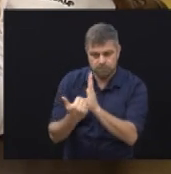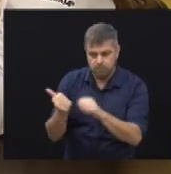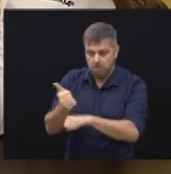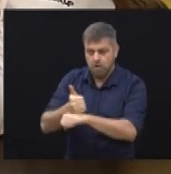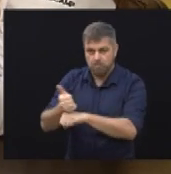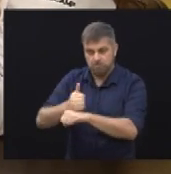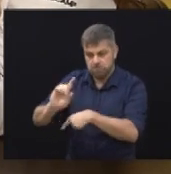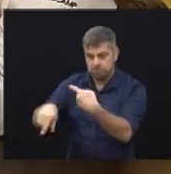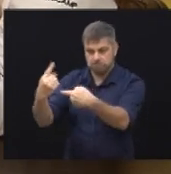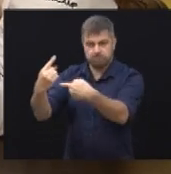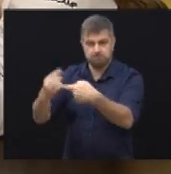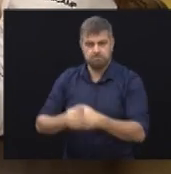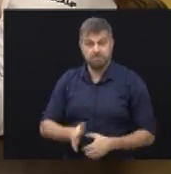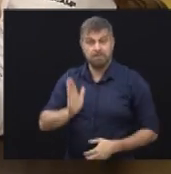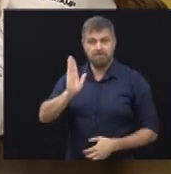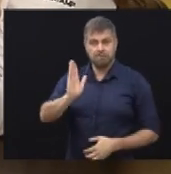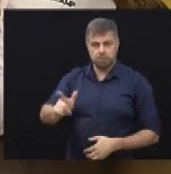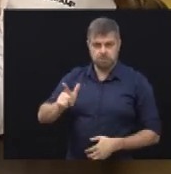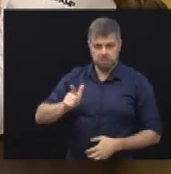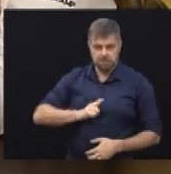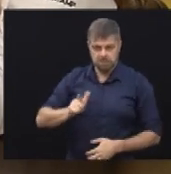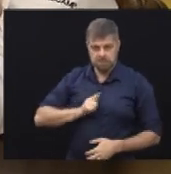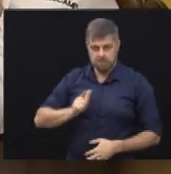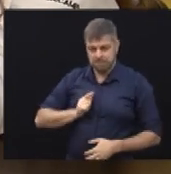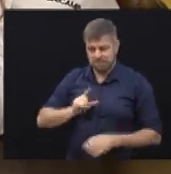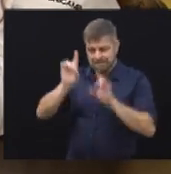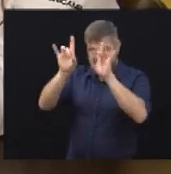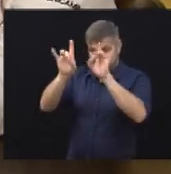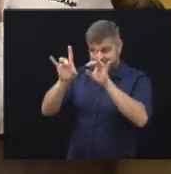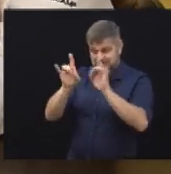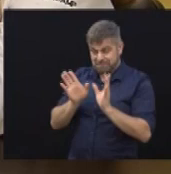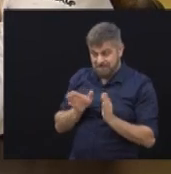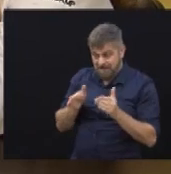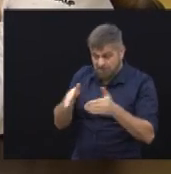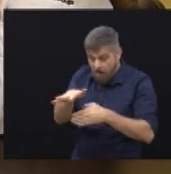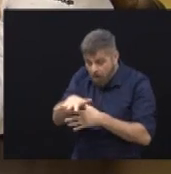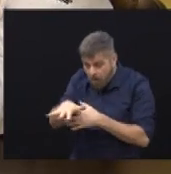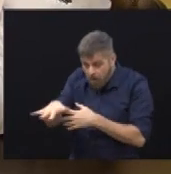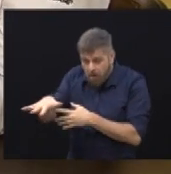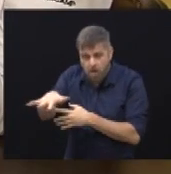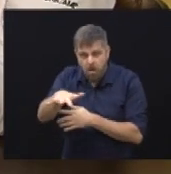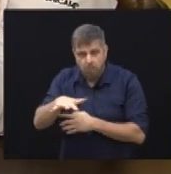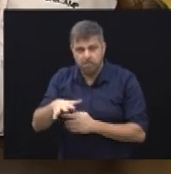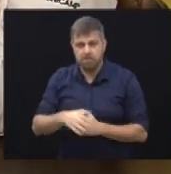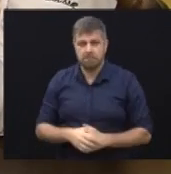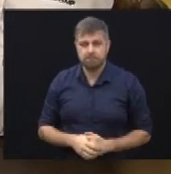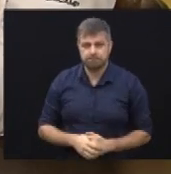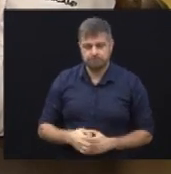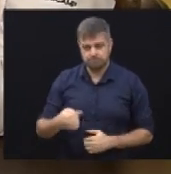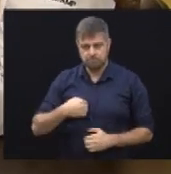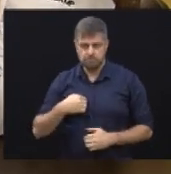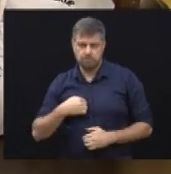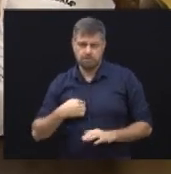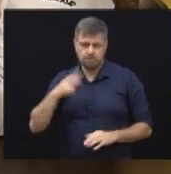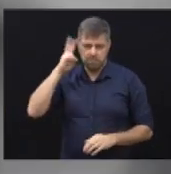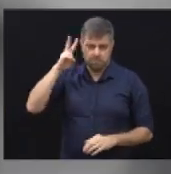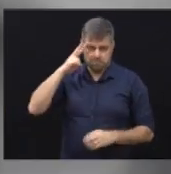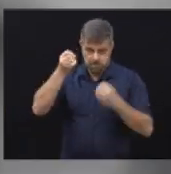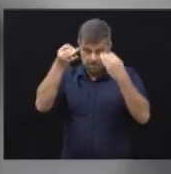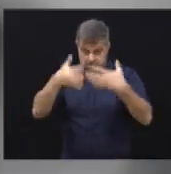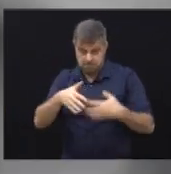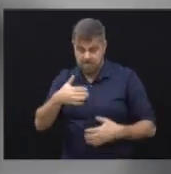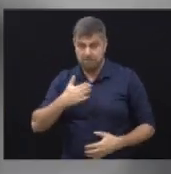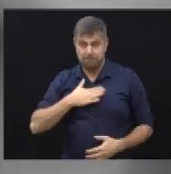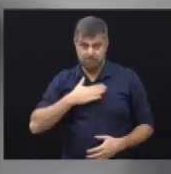aprimoramento profissional, ele já é um programa mais específico em alguma área. No meu caso, até vou contar um pouco para